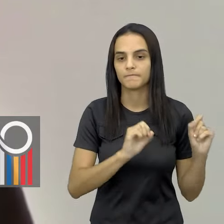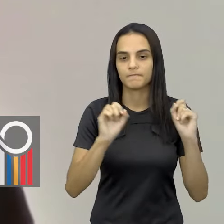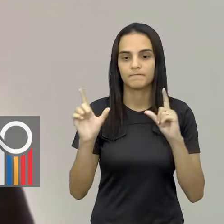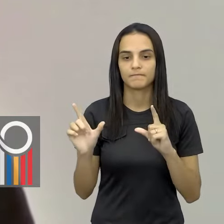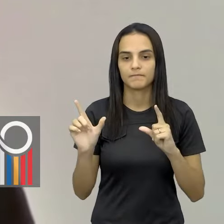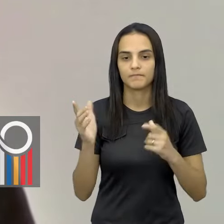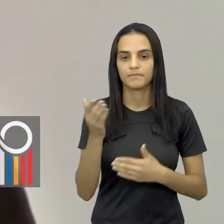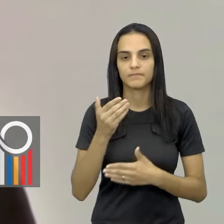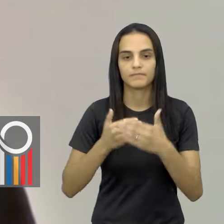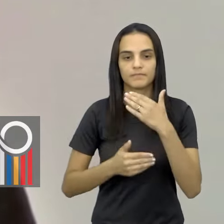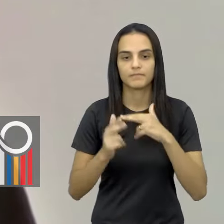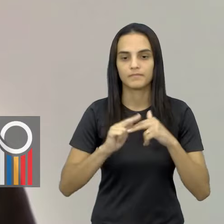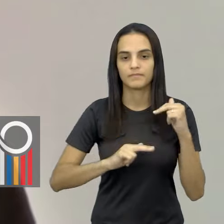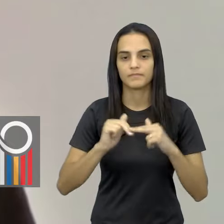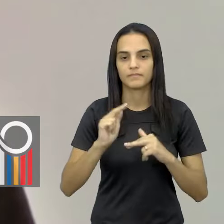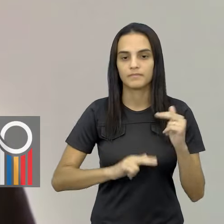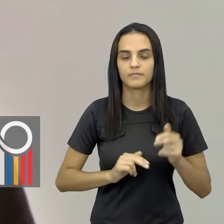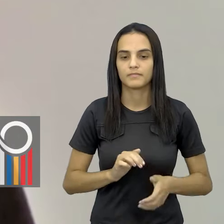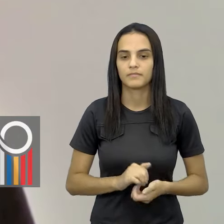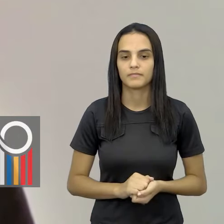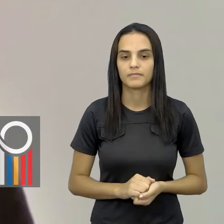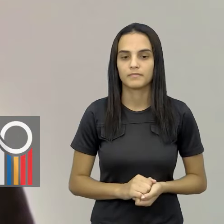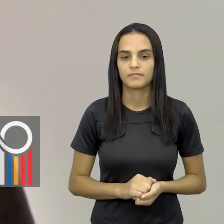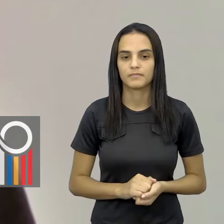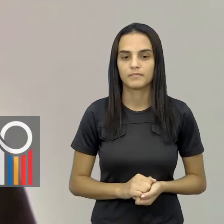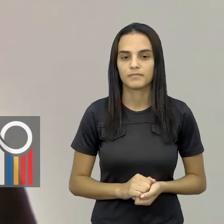o nosso material.